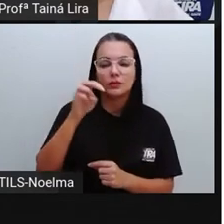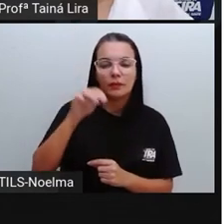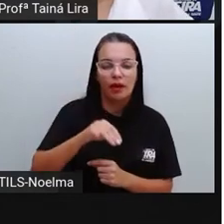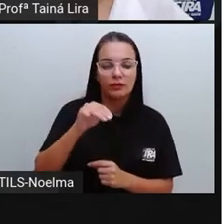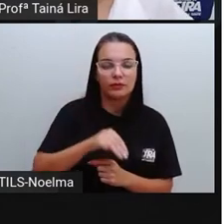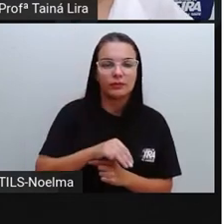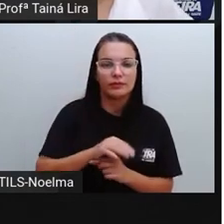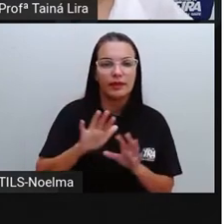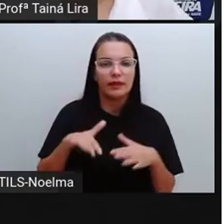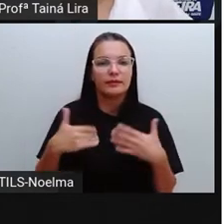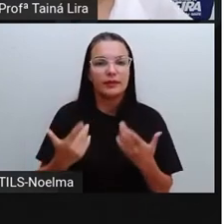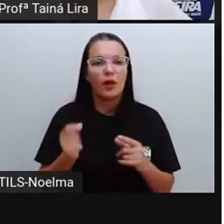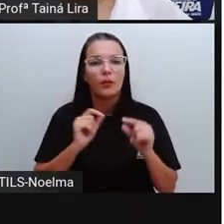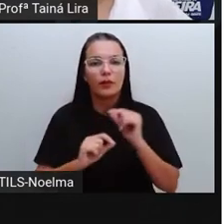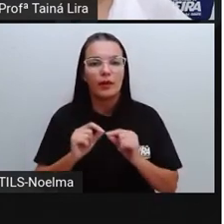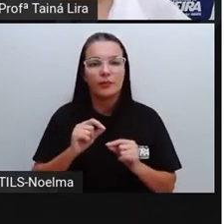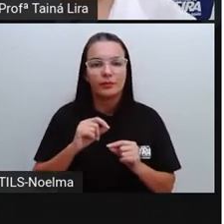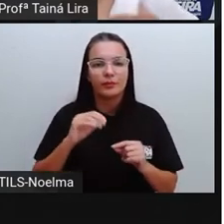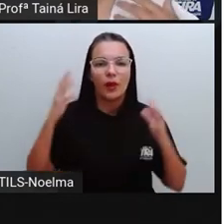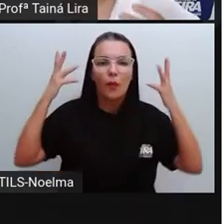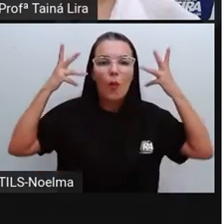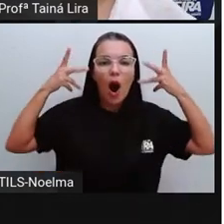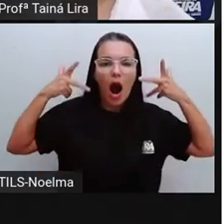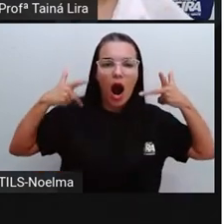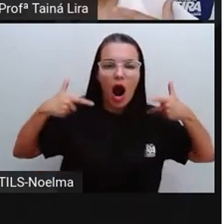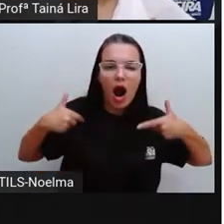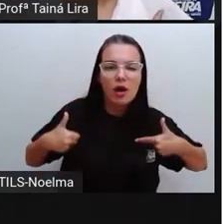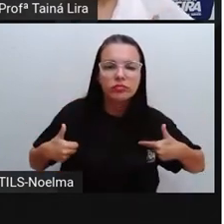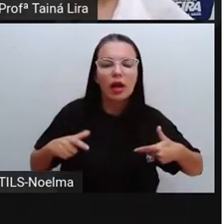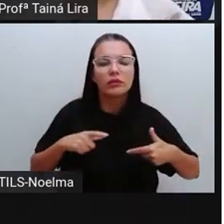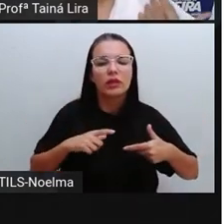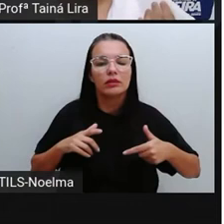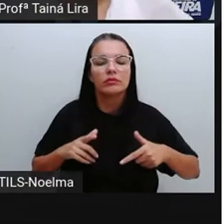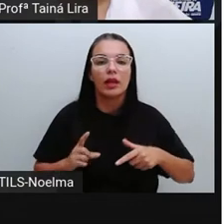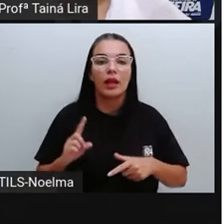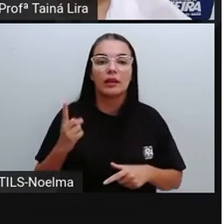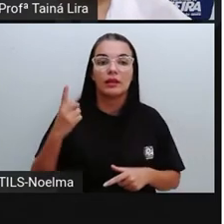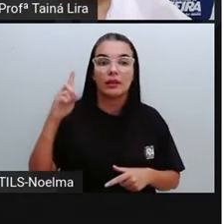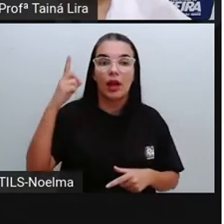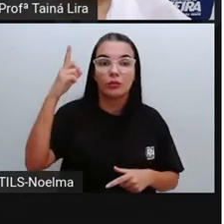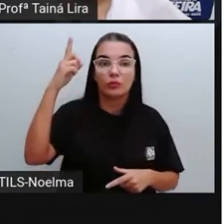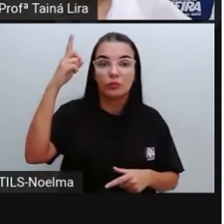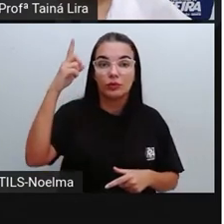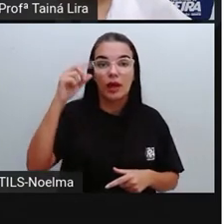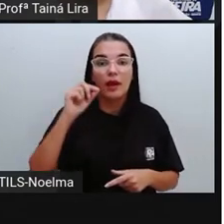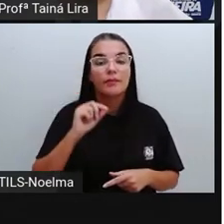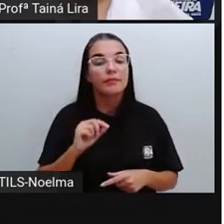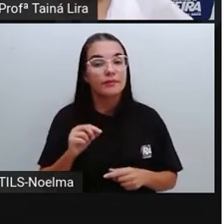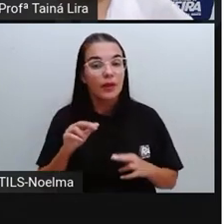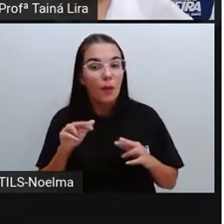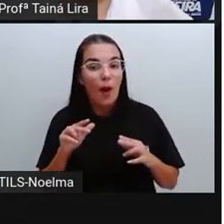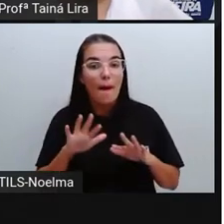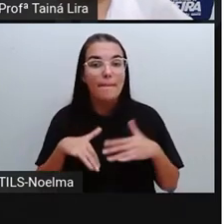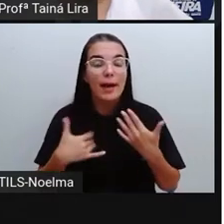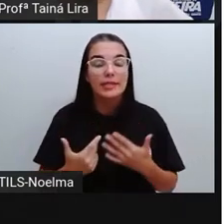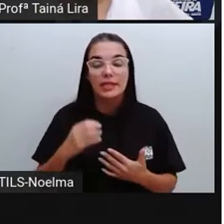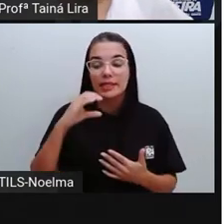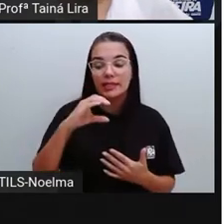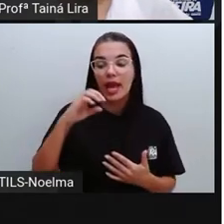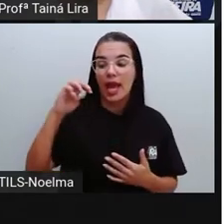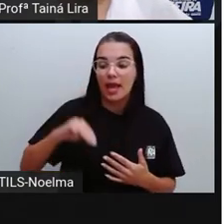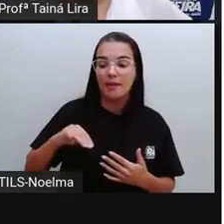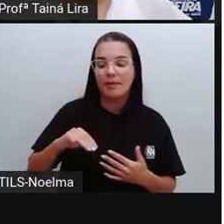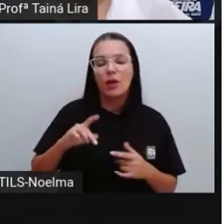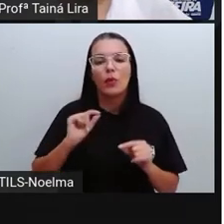2 metros, 2 metros. Então, em metros, o leão e a zebra têm tamanhos, né, mas quando a gente vai para os centímetros, ó, 10